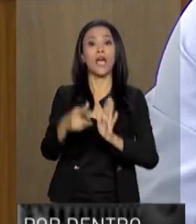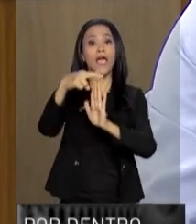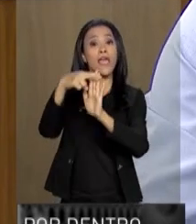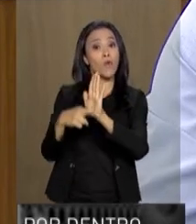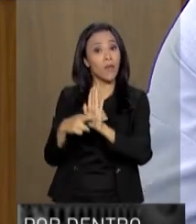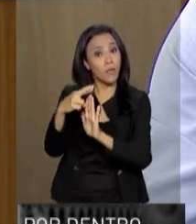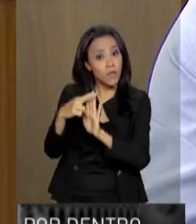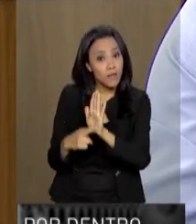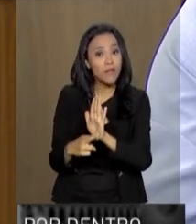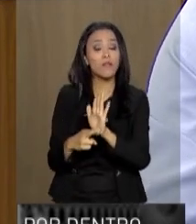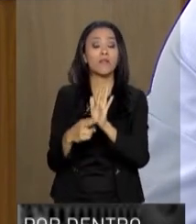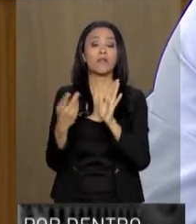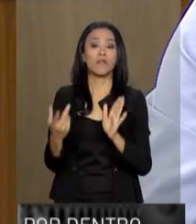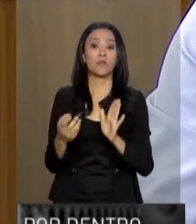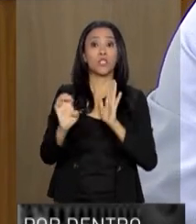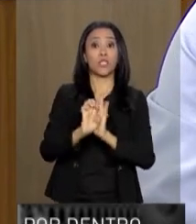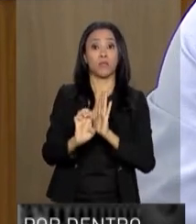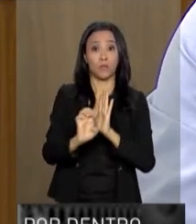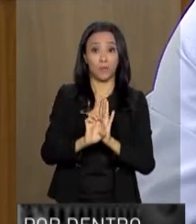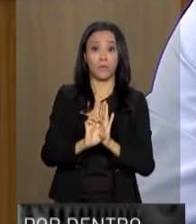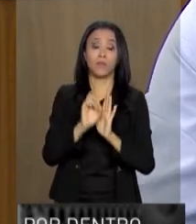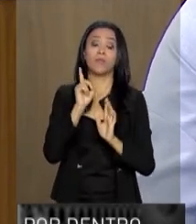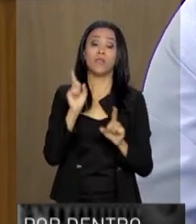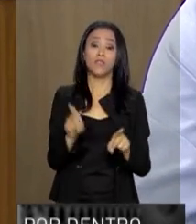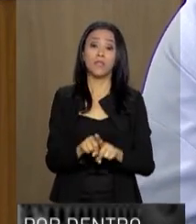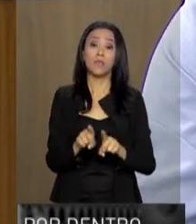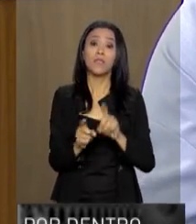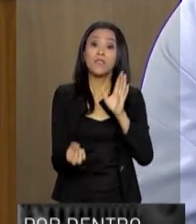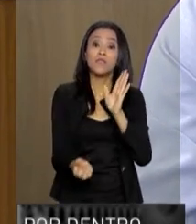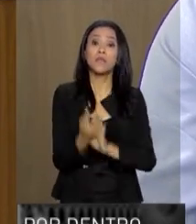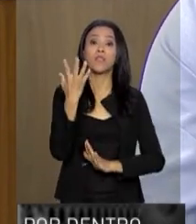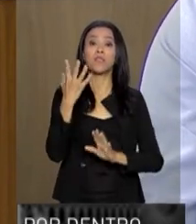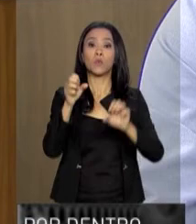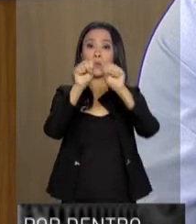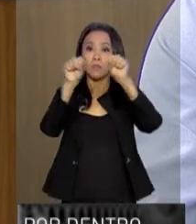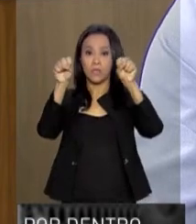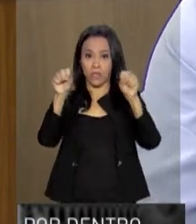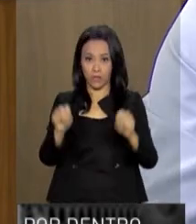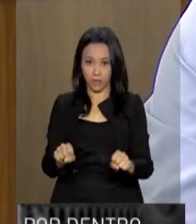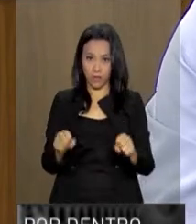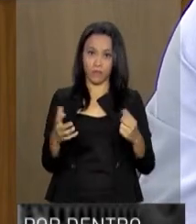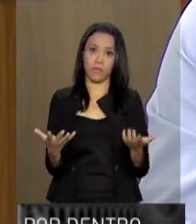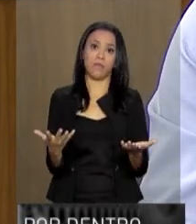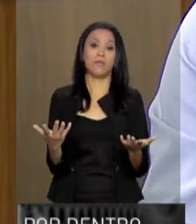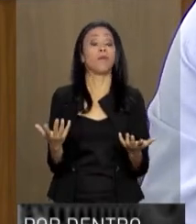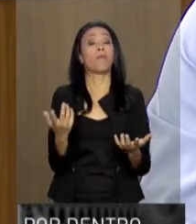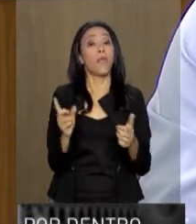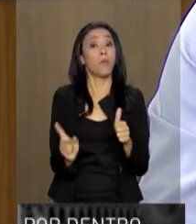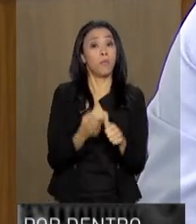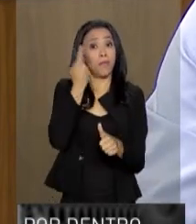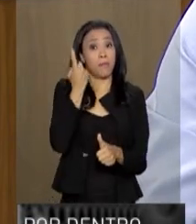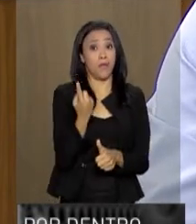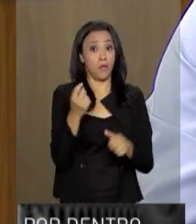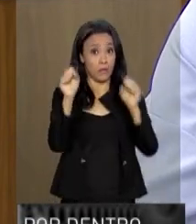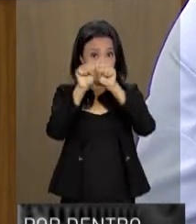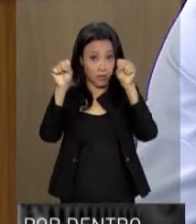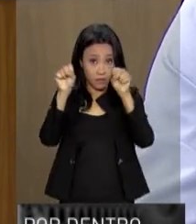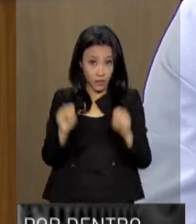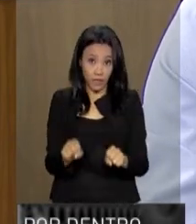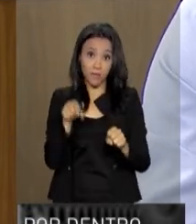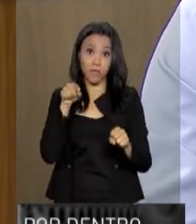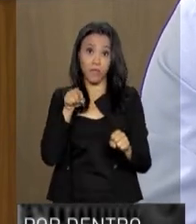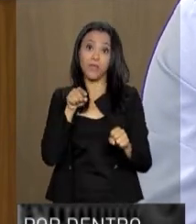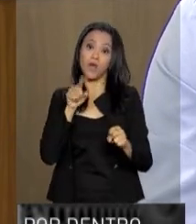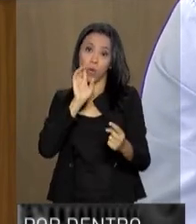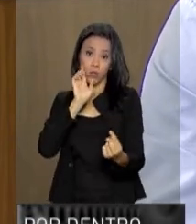estatuto dá o estatuto da juventude implantando o se na juve o sinal já houve portanto é o primeiro sistema nacional de juventude